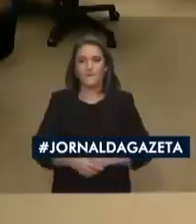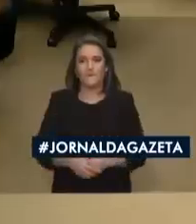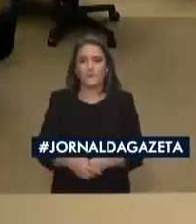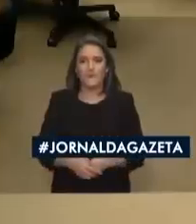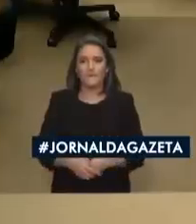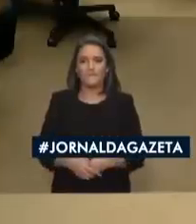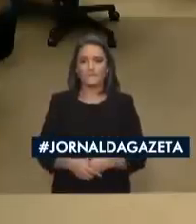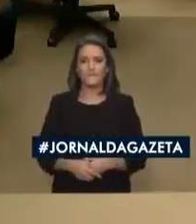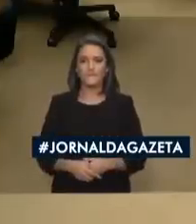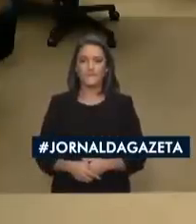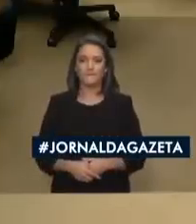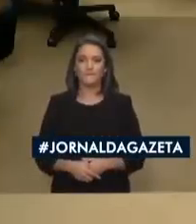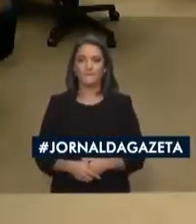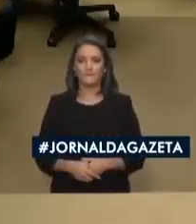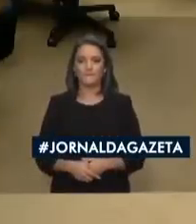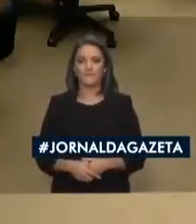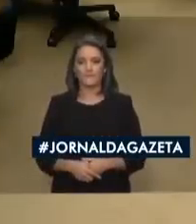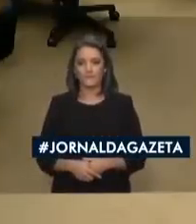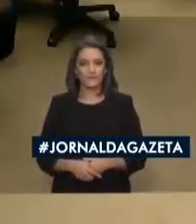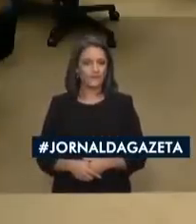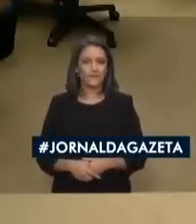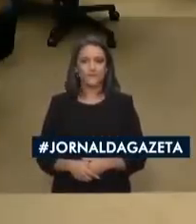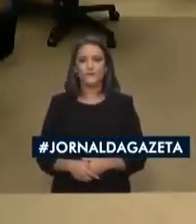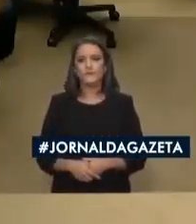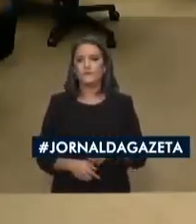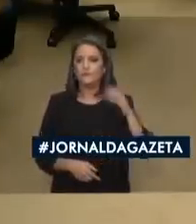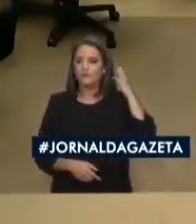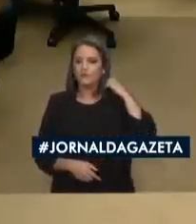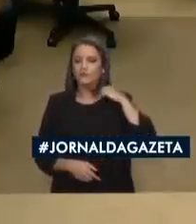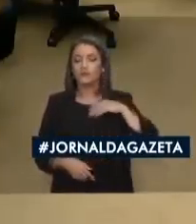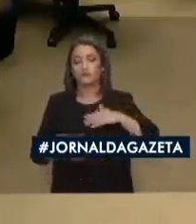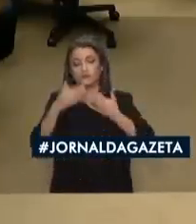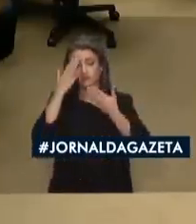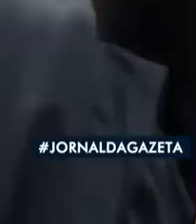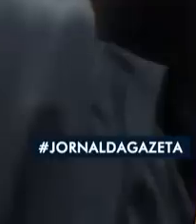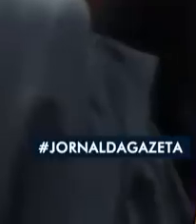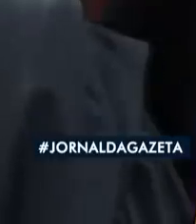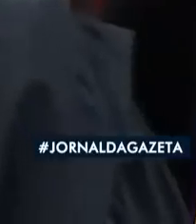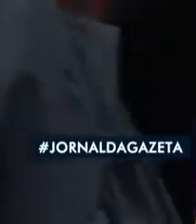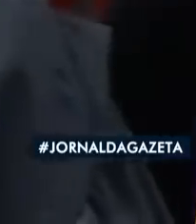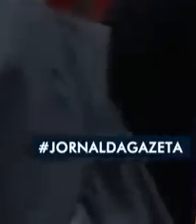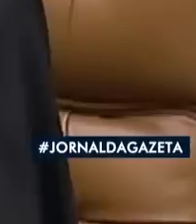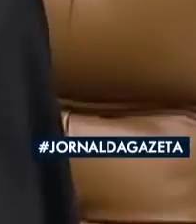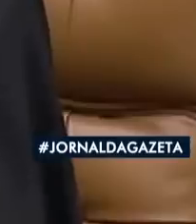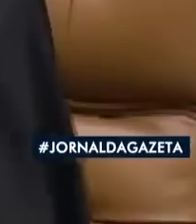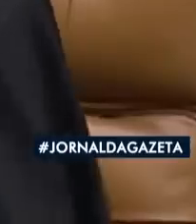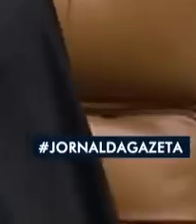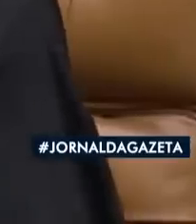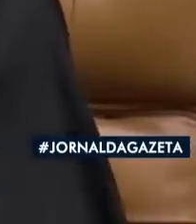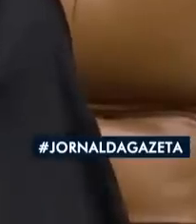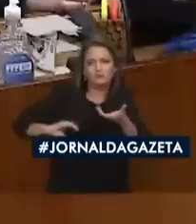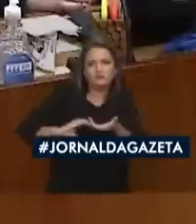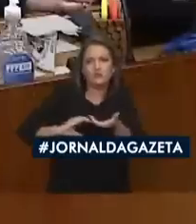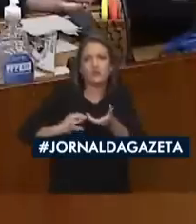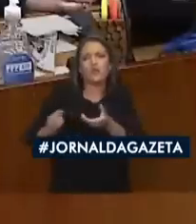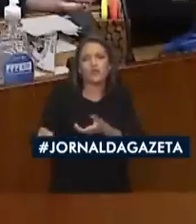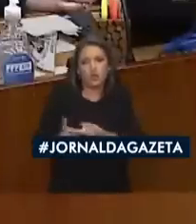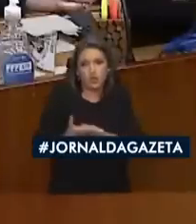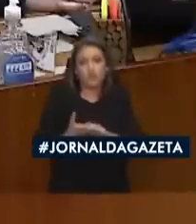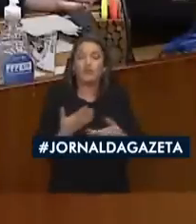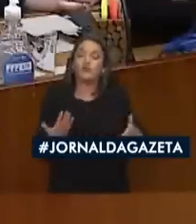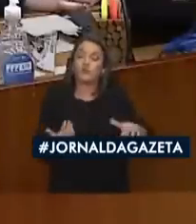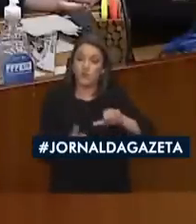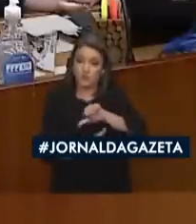ficaram vencidos os ministros André Mendonça Nunes Marques Dias toffoli Alexandre de Moraes e Gilmar Mendes